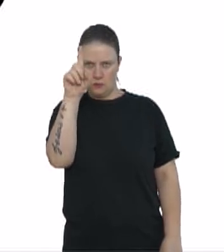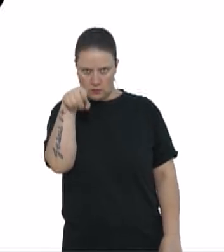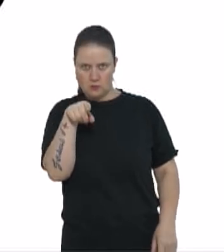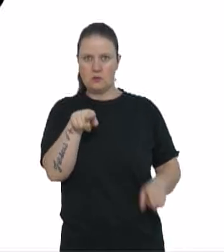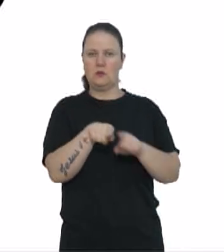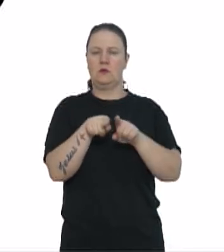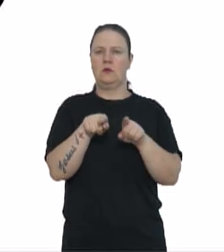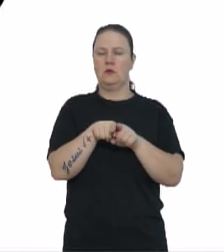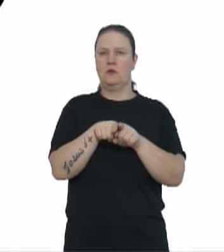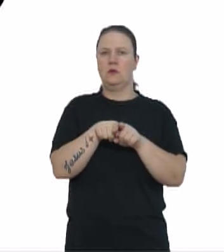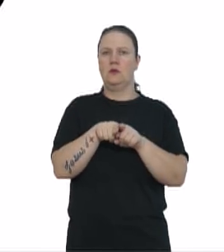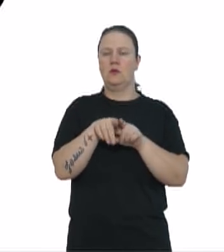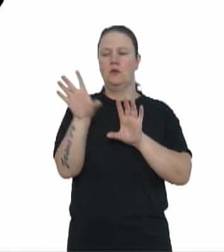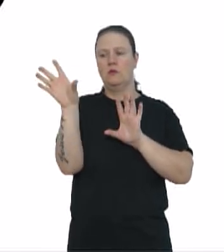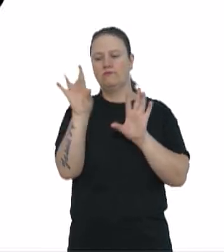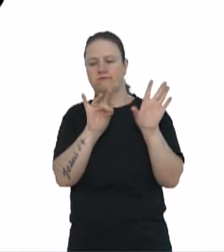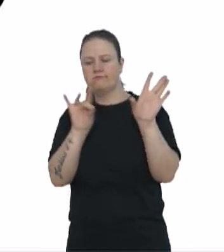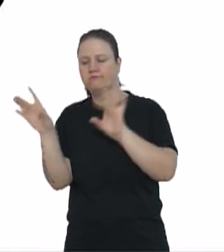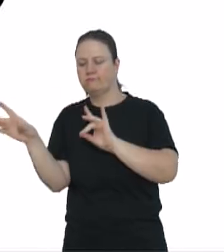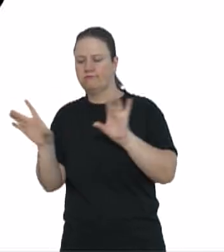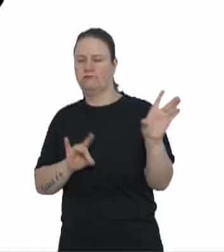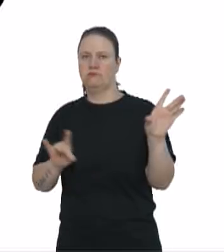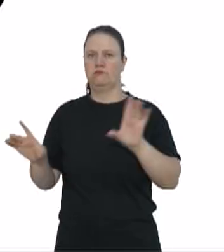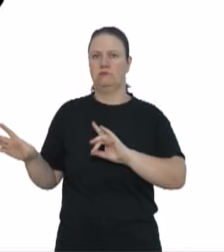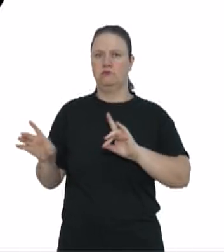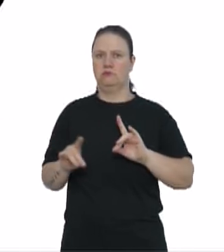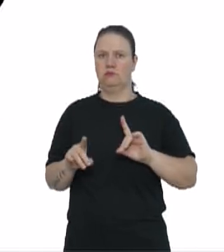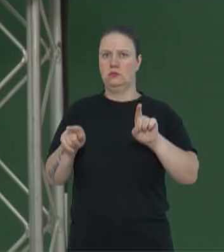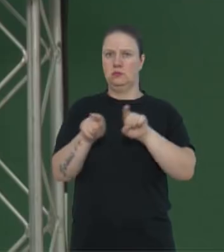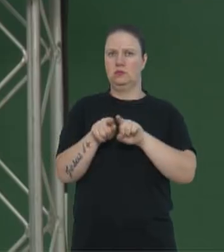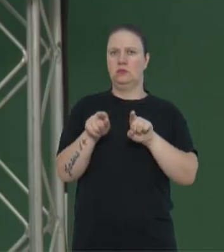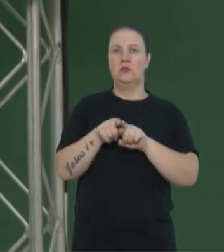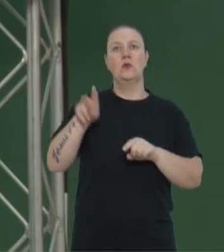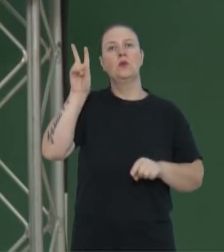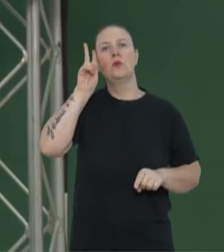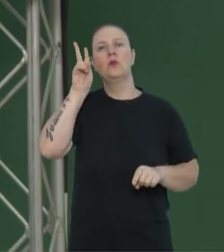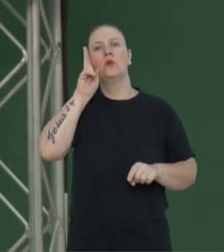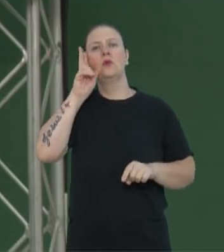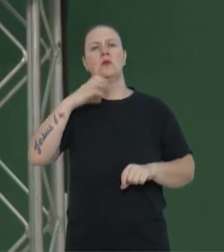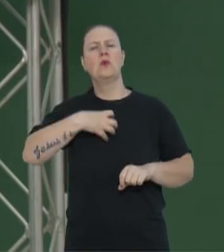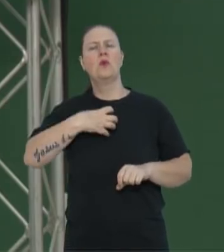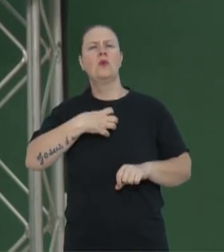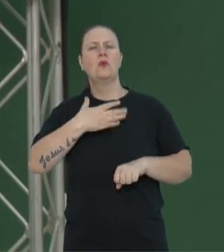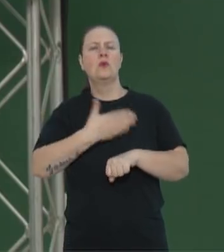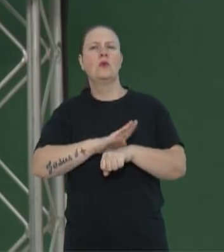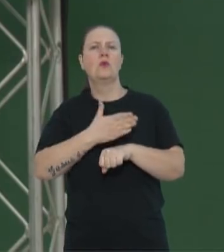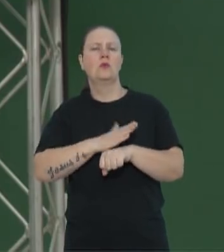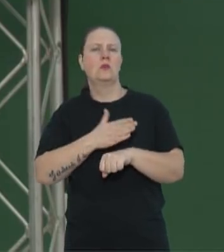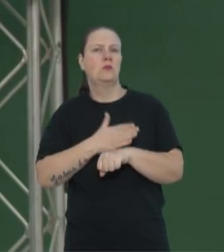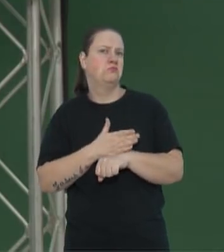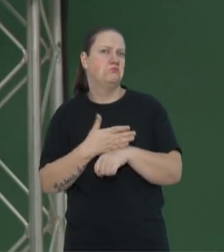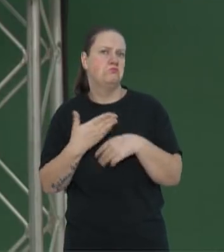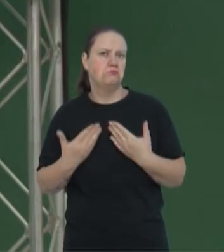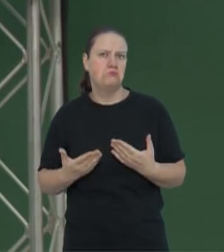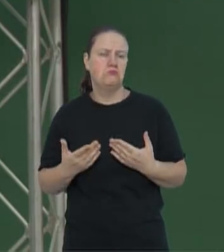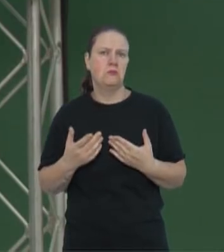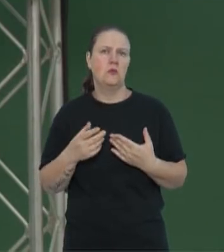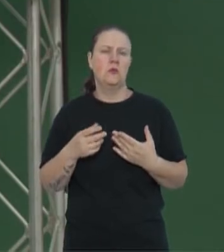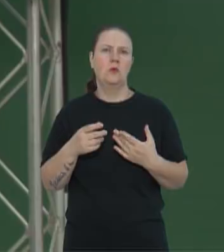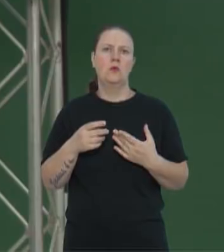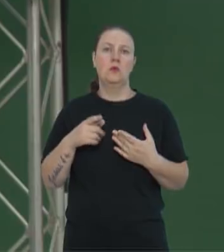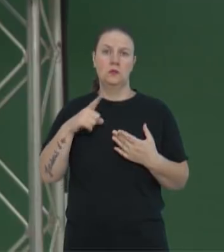assemblagem, que seria colagem também. Lembrando quais são as ações, né? Por que eu sempre ponto isso? Porque existem